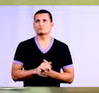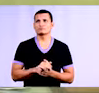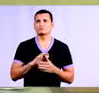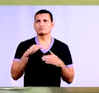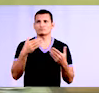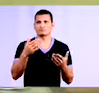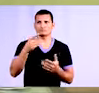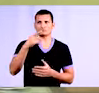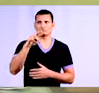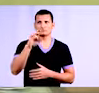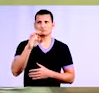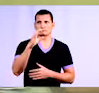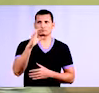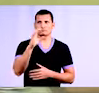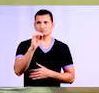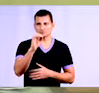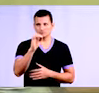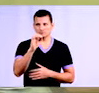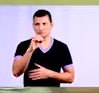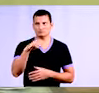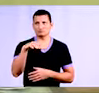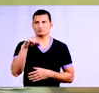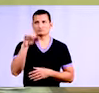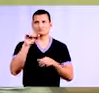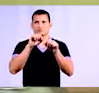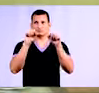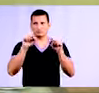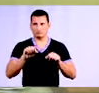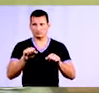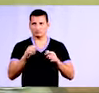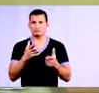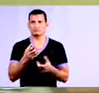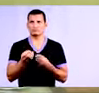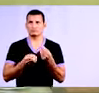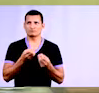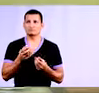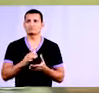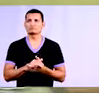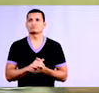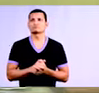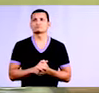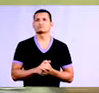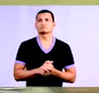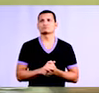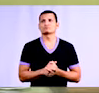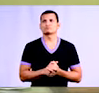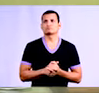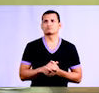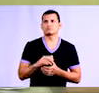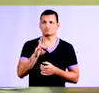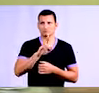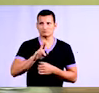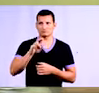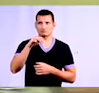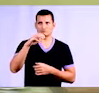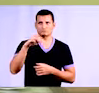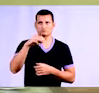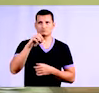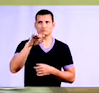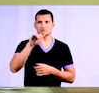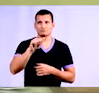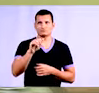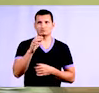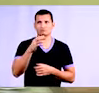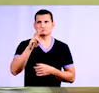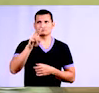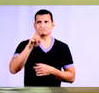sistema paga por fazer essa troca do disco rígido para a memória principal e vice-versa? Utilizando a memória virtual, é isso? Exatamente, que seria a